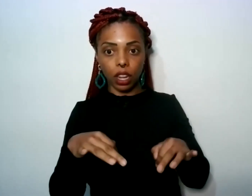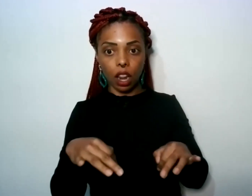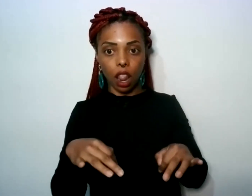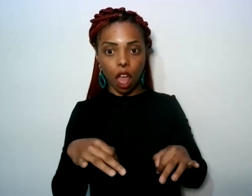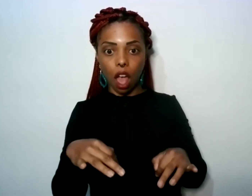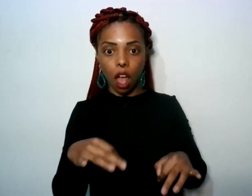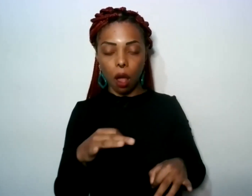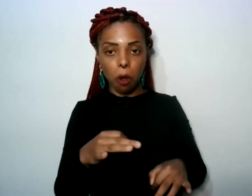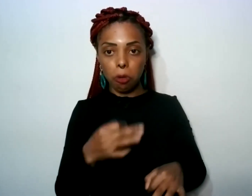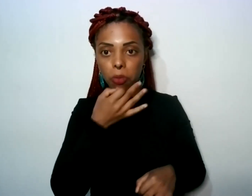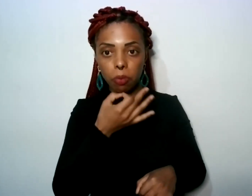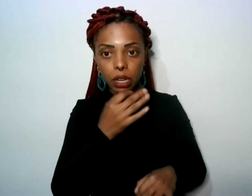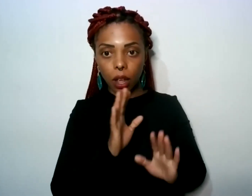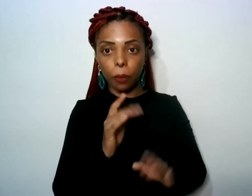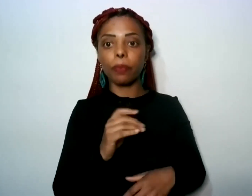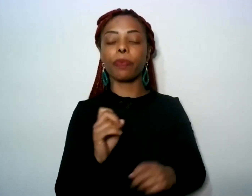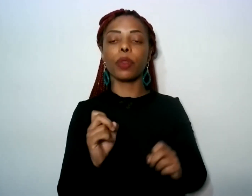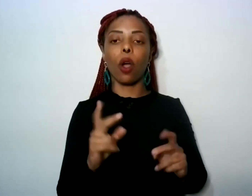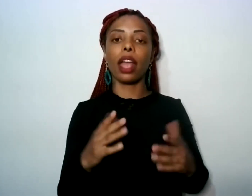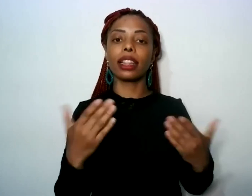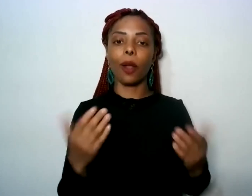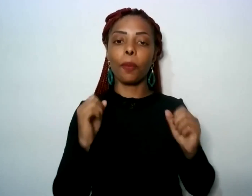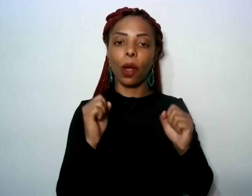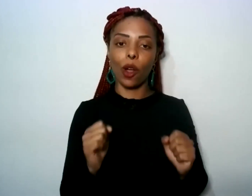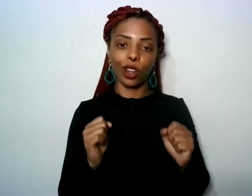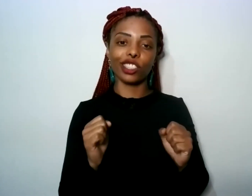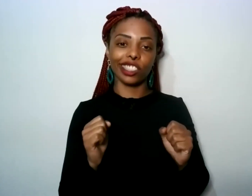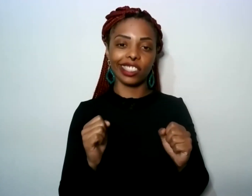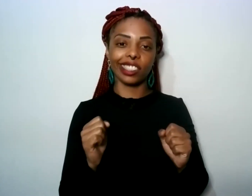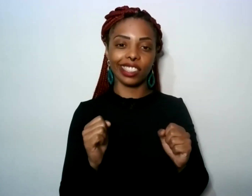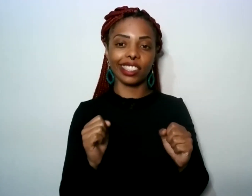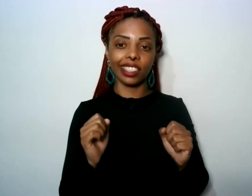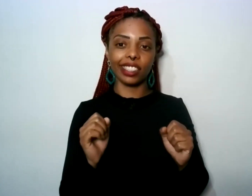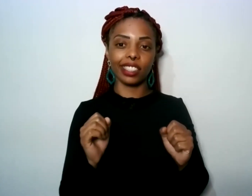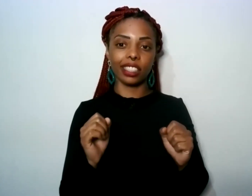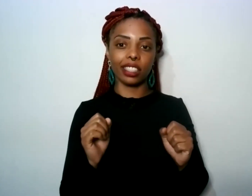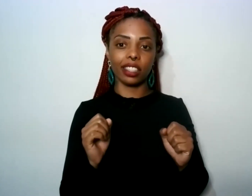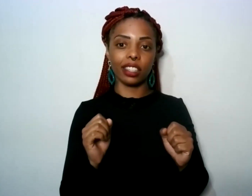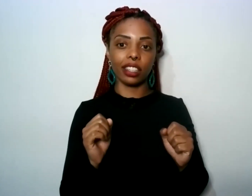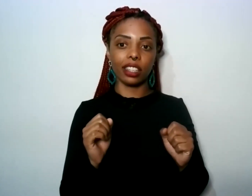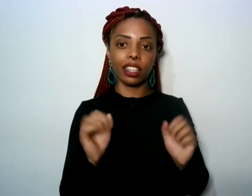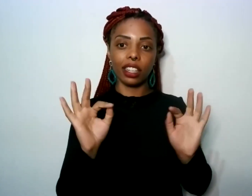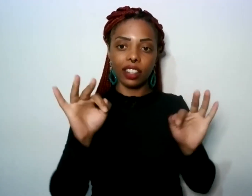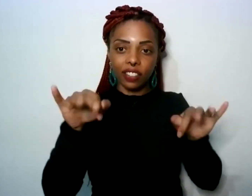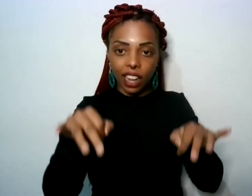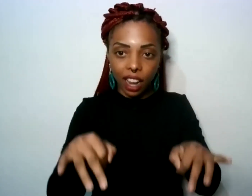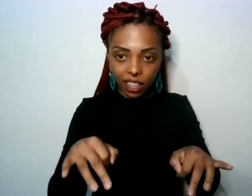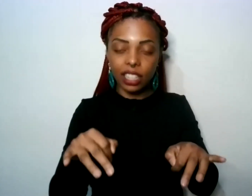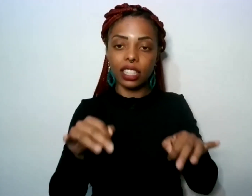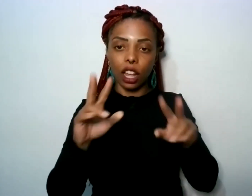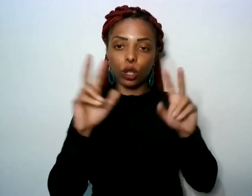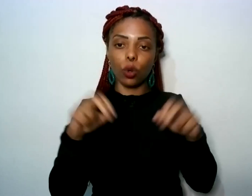colocação então acho que já podemos iniciar as considerações finais a respeito da mesa